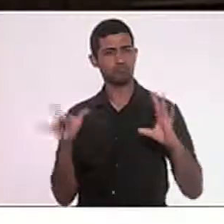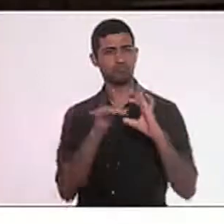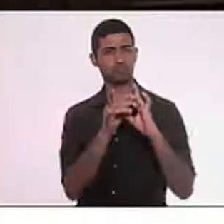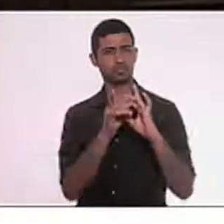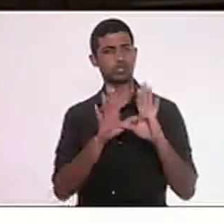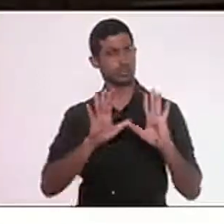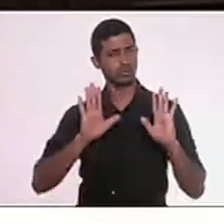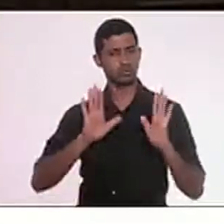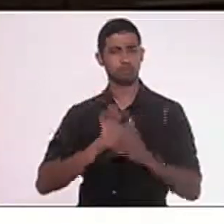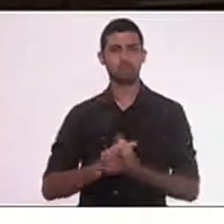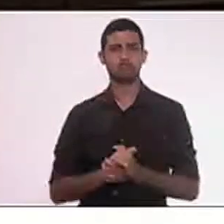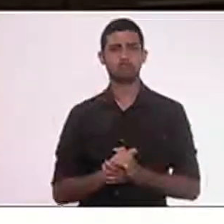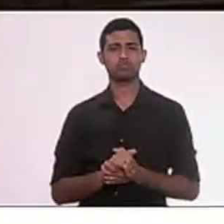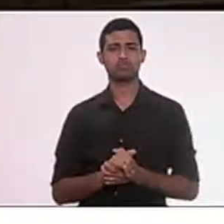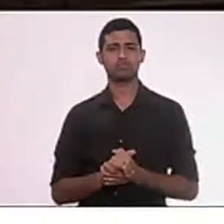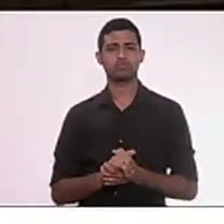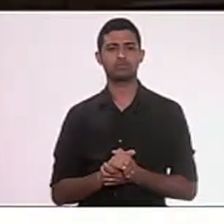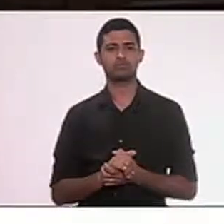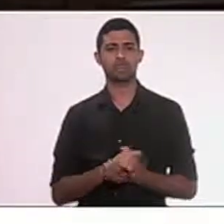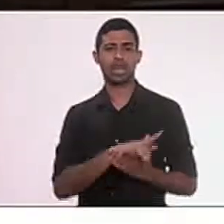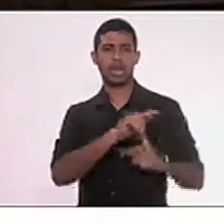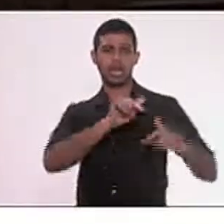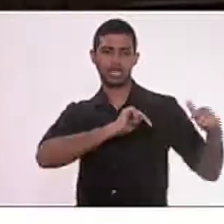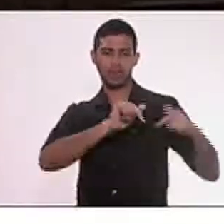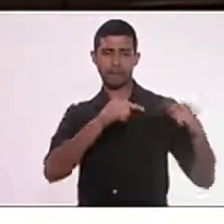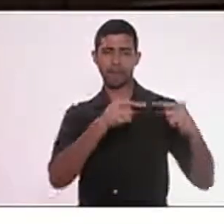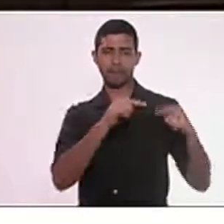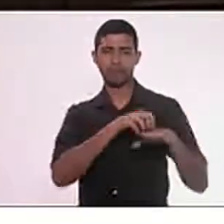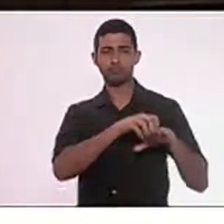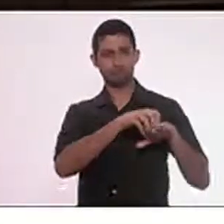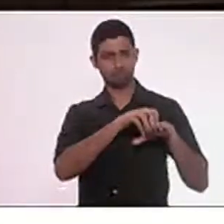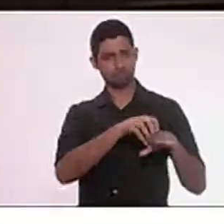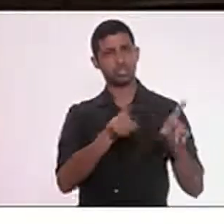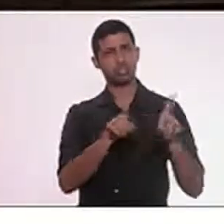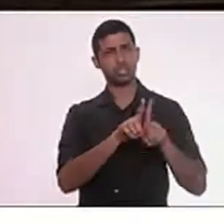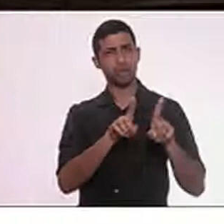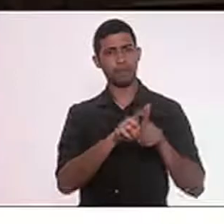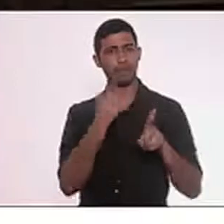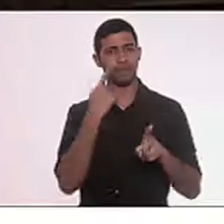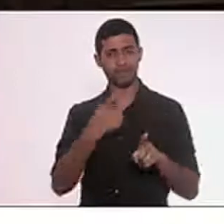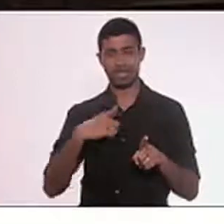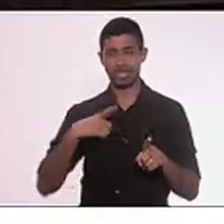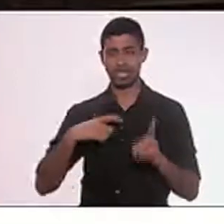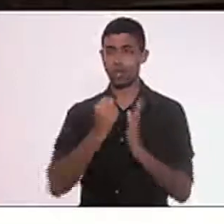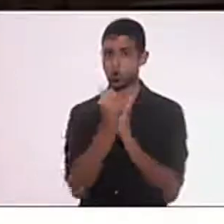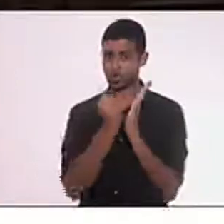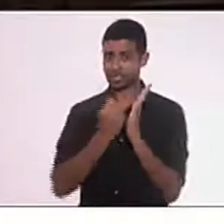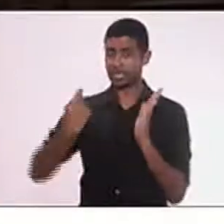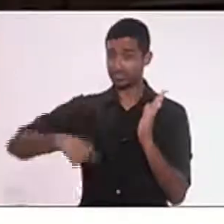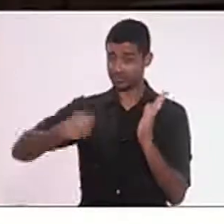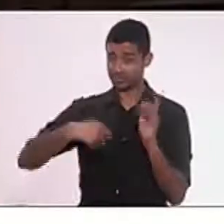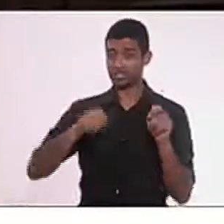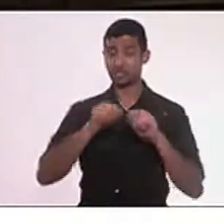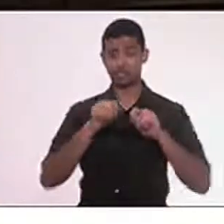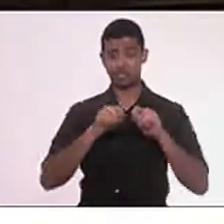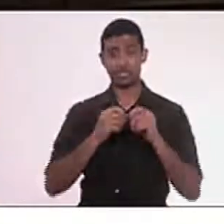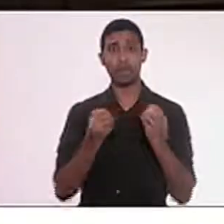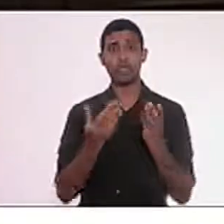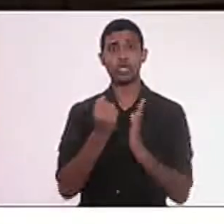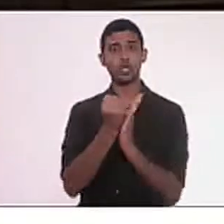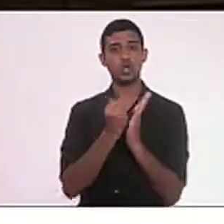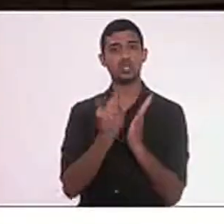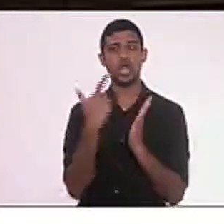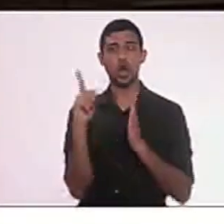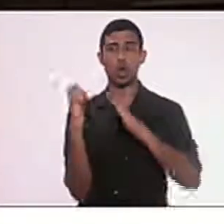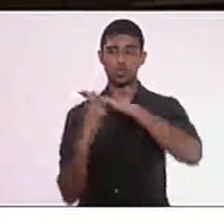ou entidades vinculadas à operadora de serviço de transporte na licitação que o Estado tem que fazer para contratar a